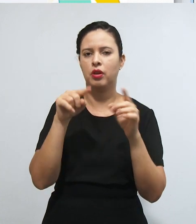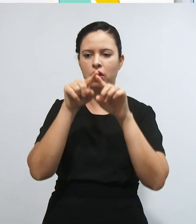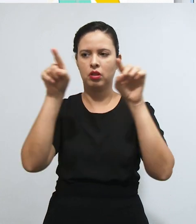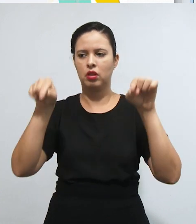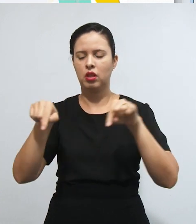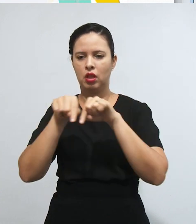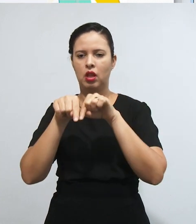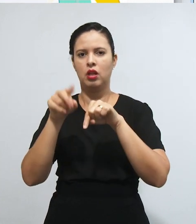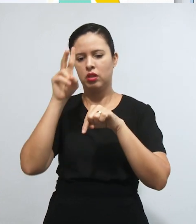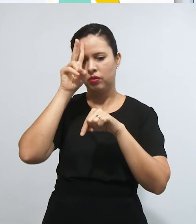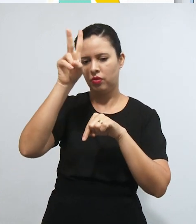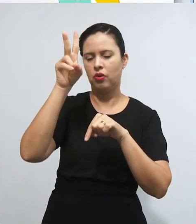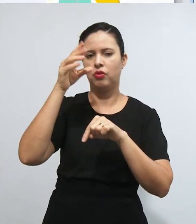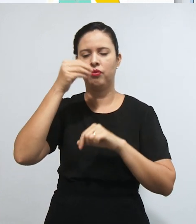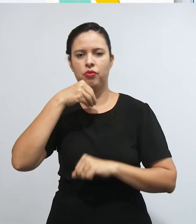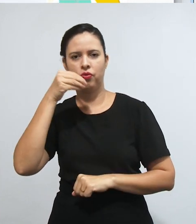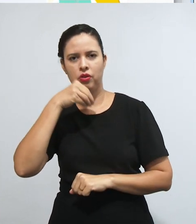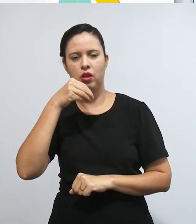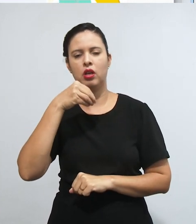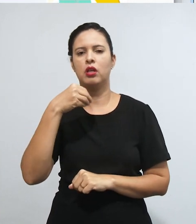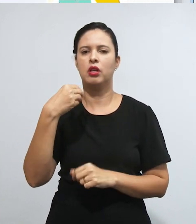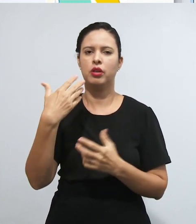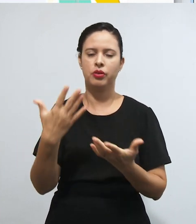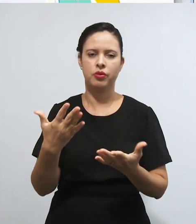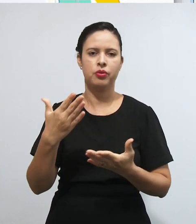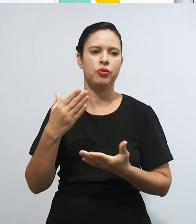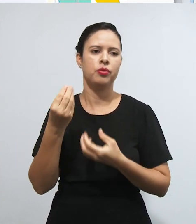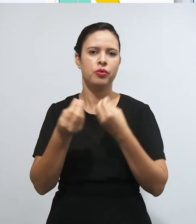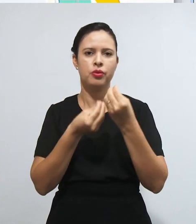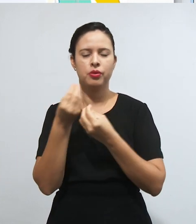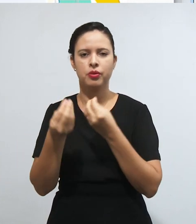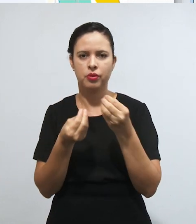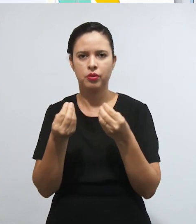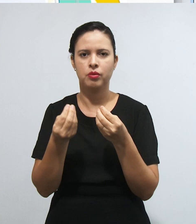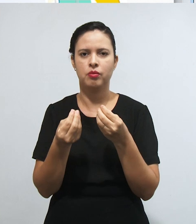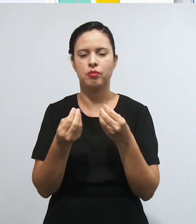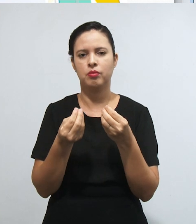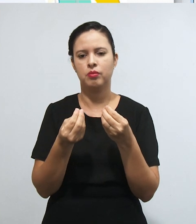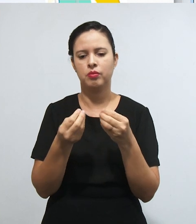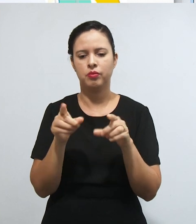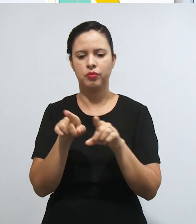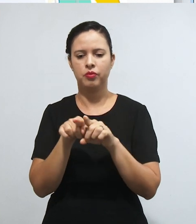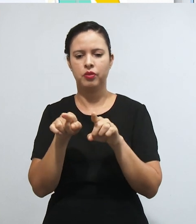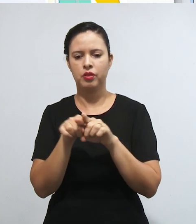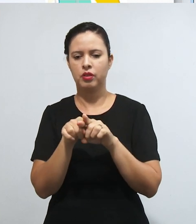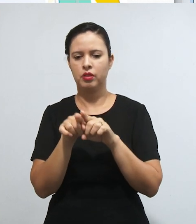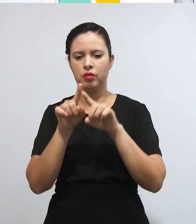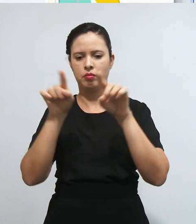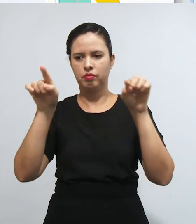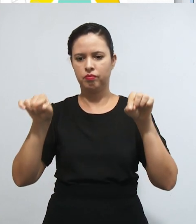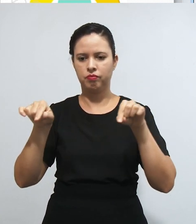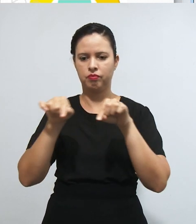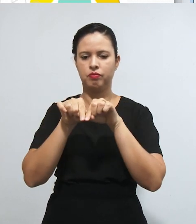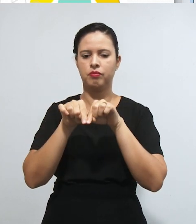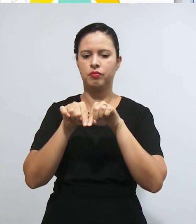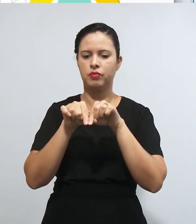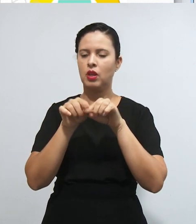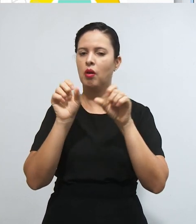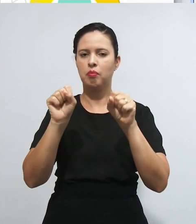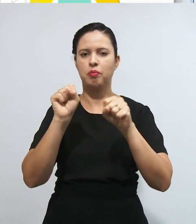vai ter sombra, se vai ser mais escuro, né? Se ele vai ter um canvasinho ali do lado, né? Então você